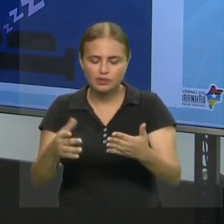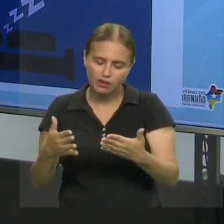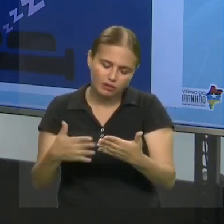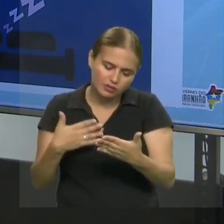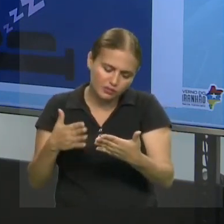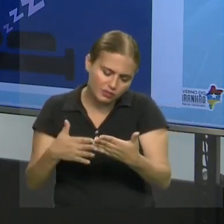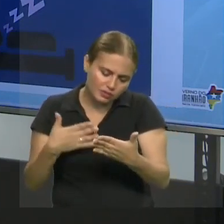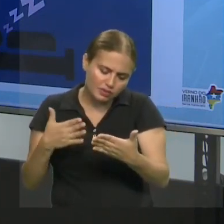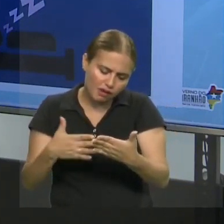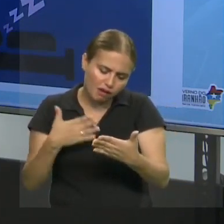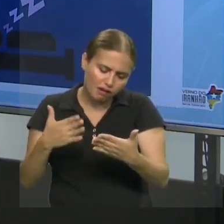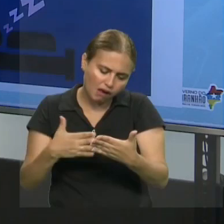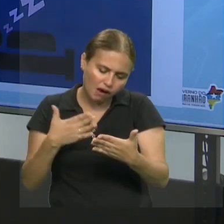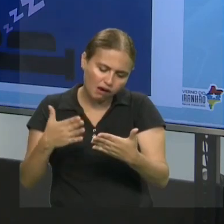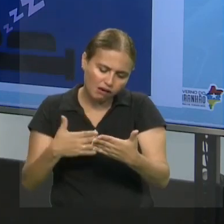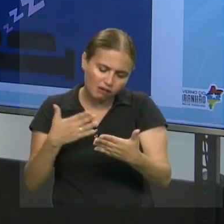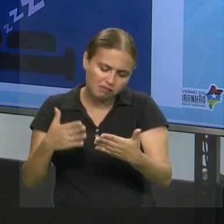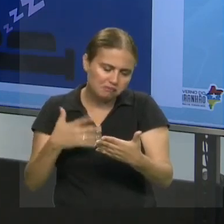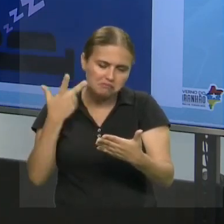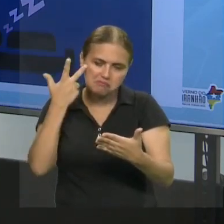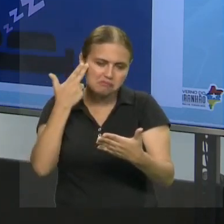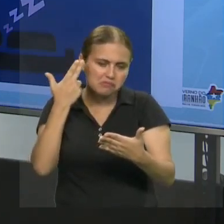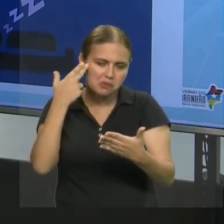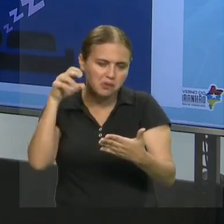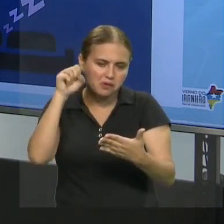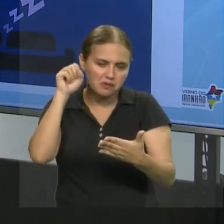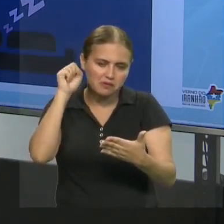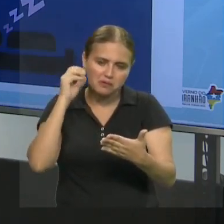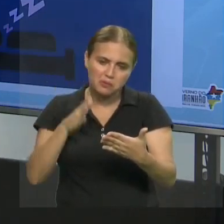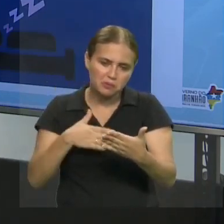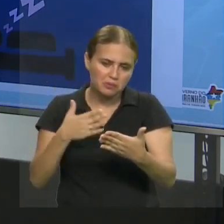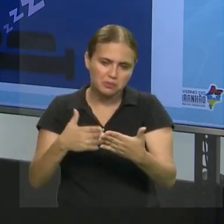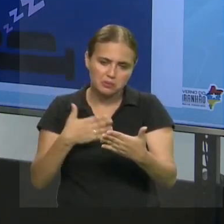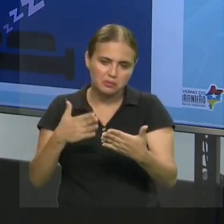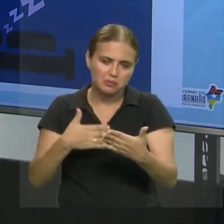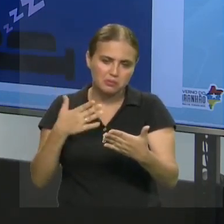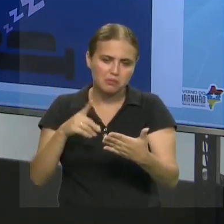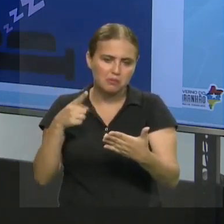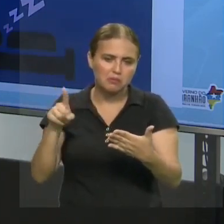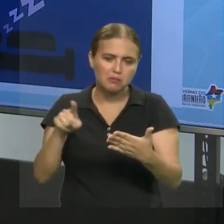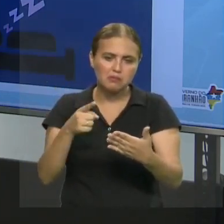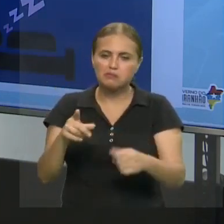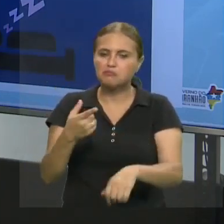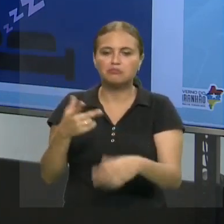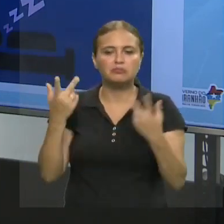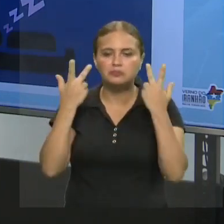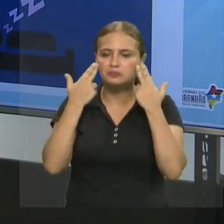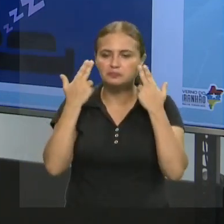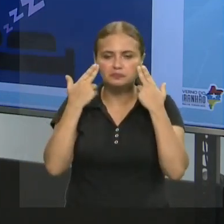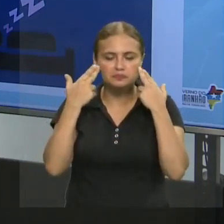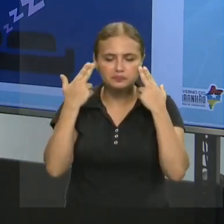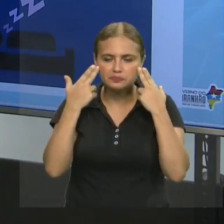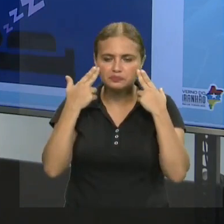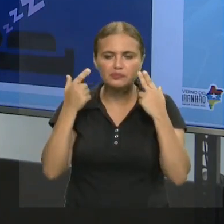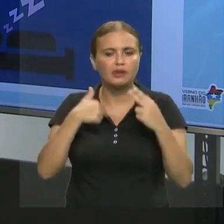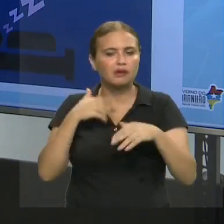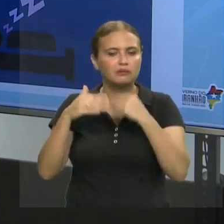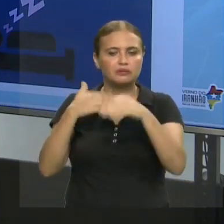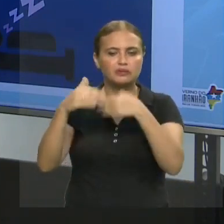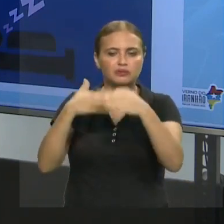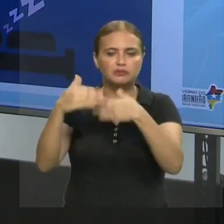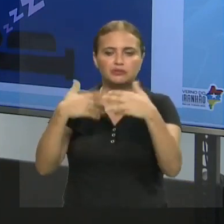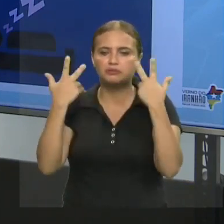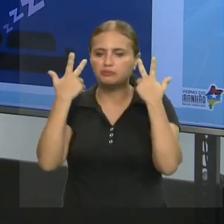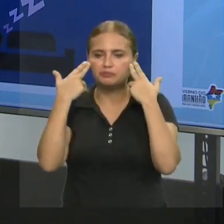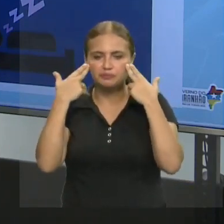que eu estou fazendo. Já é um hábito. Mas isso me traz uma satisfação, me traz um desempenho quando eu